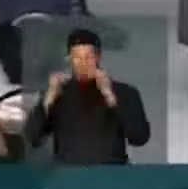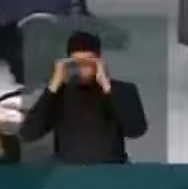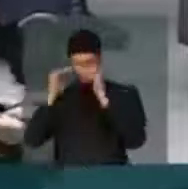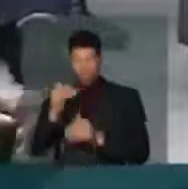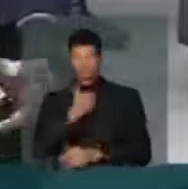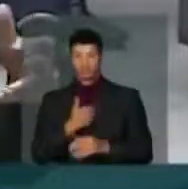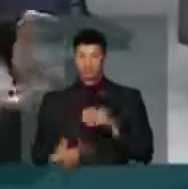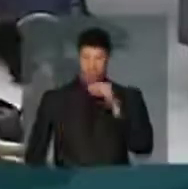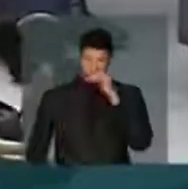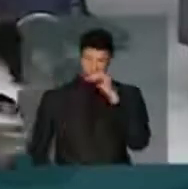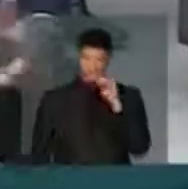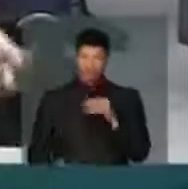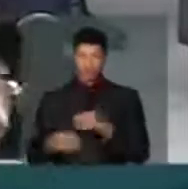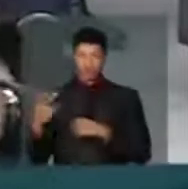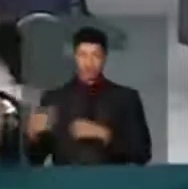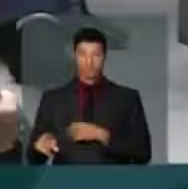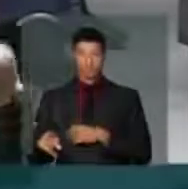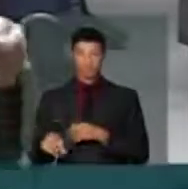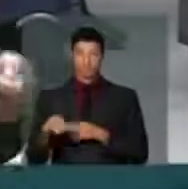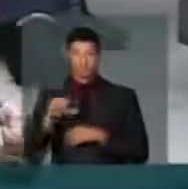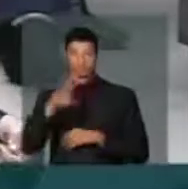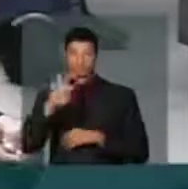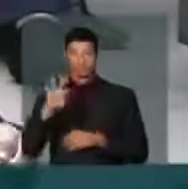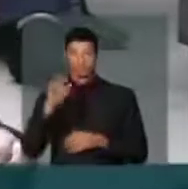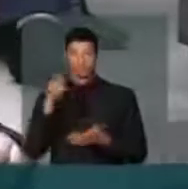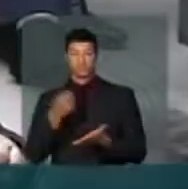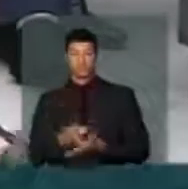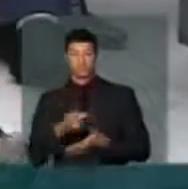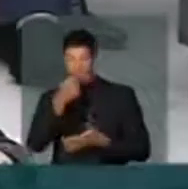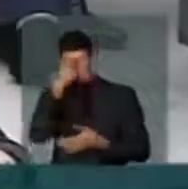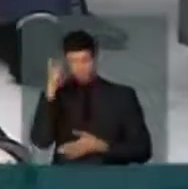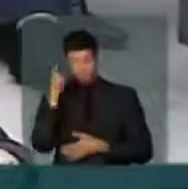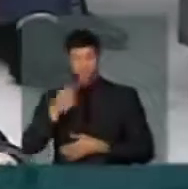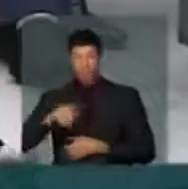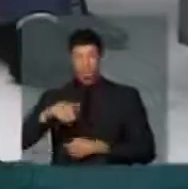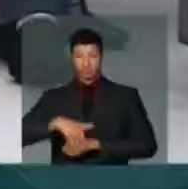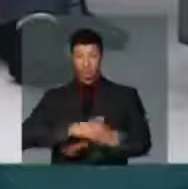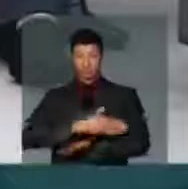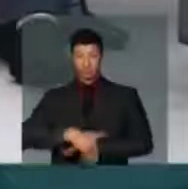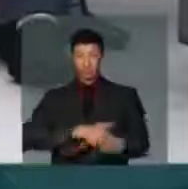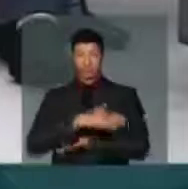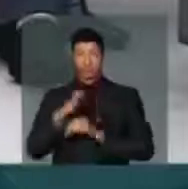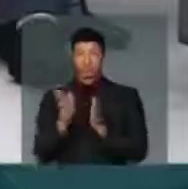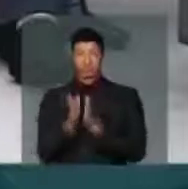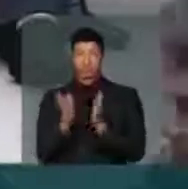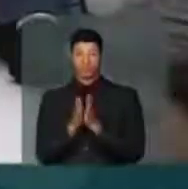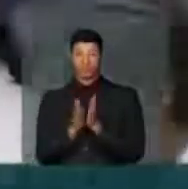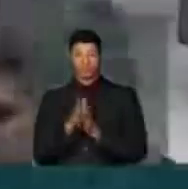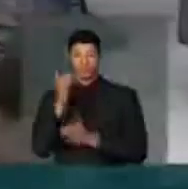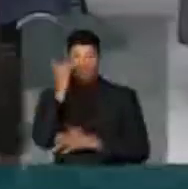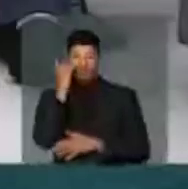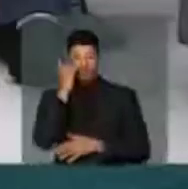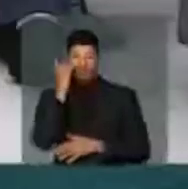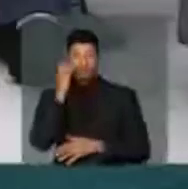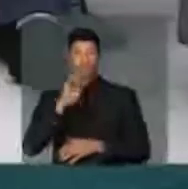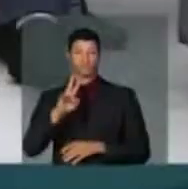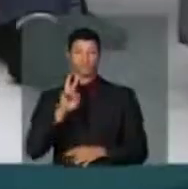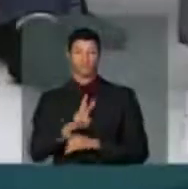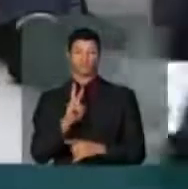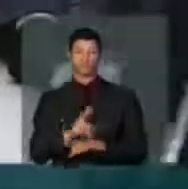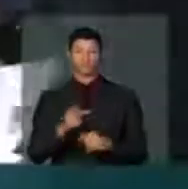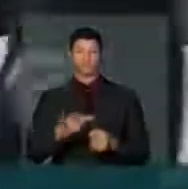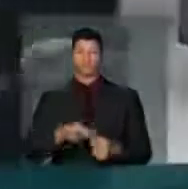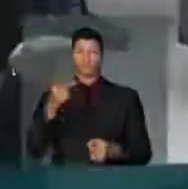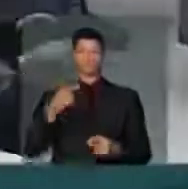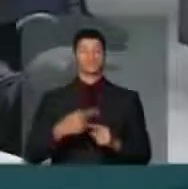ao governo. Ela curte pagando pessoas para ir à rua, bater palma para Dilma, dizer que está defendendo a